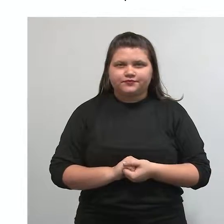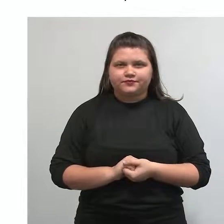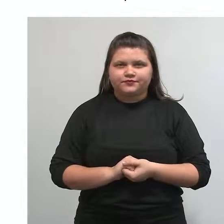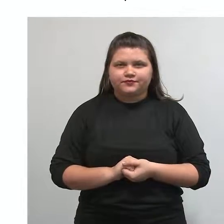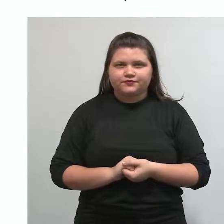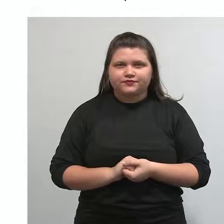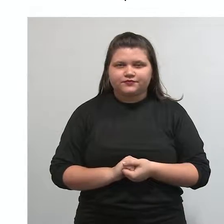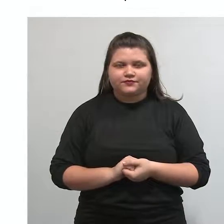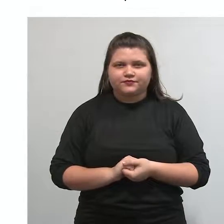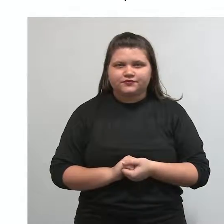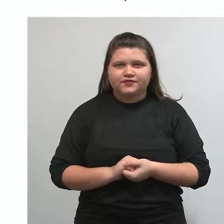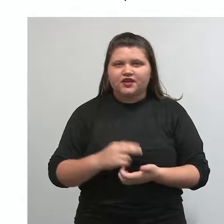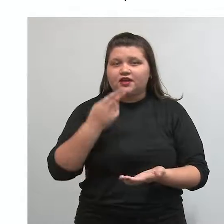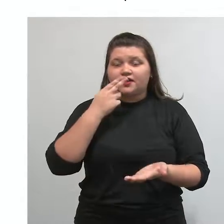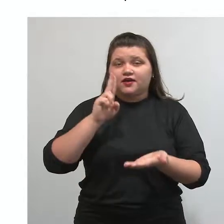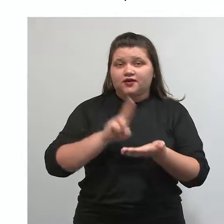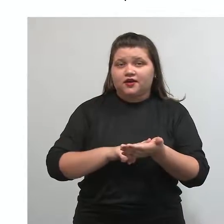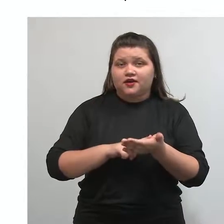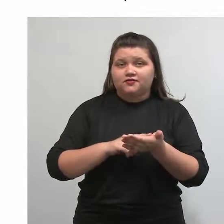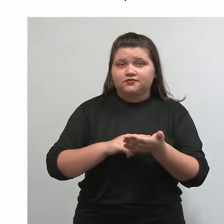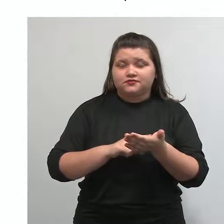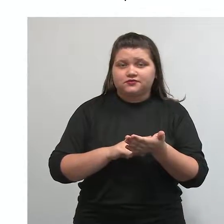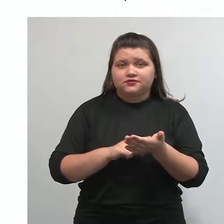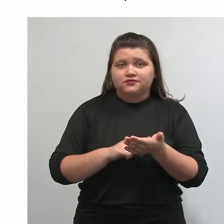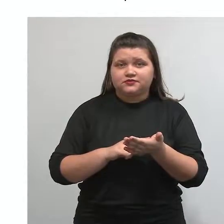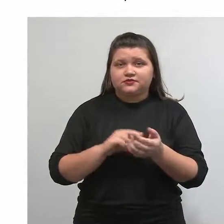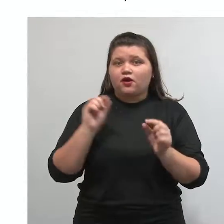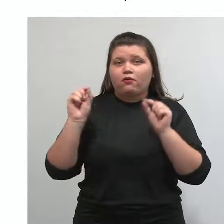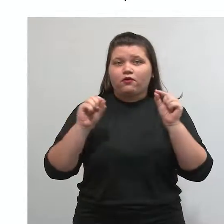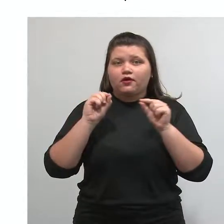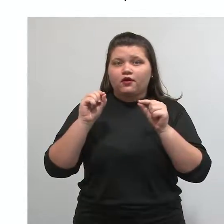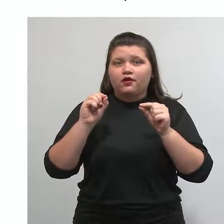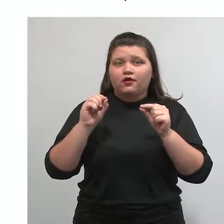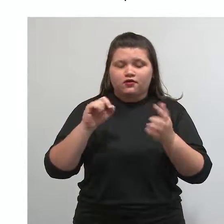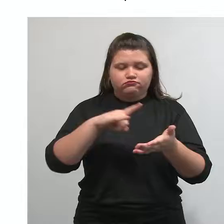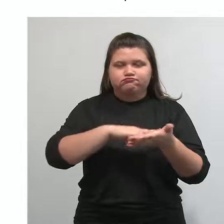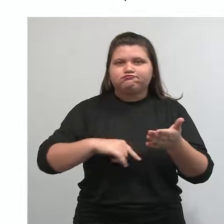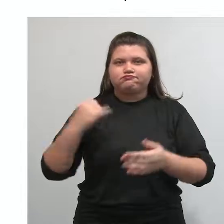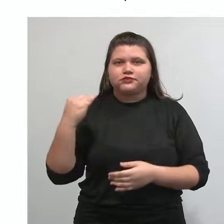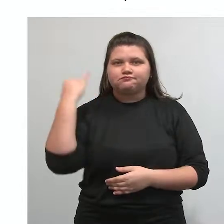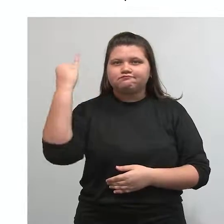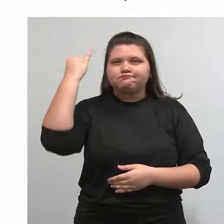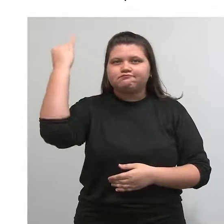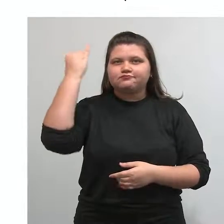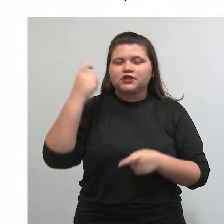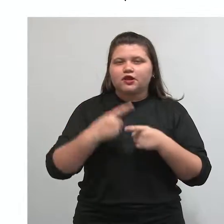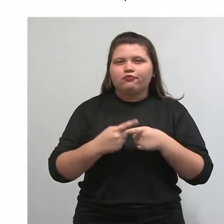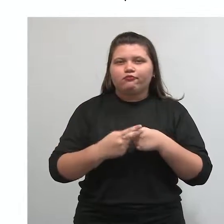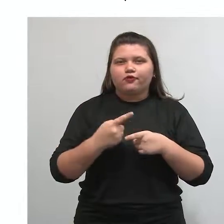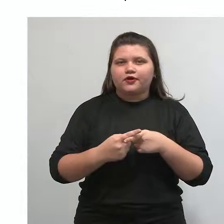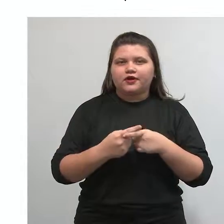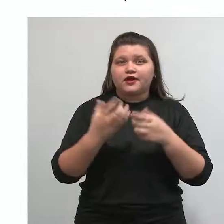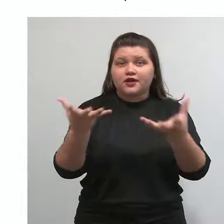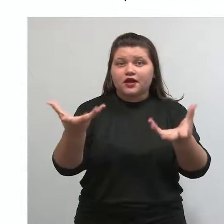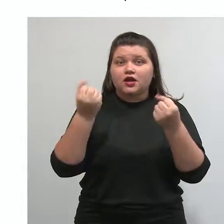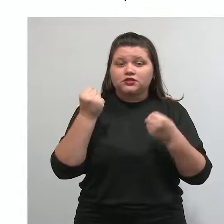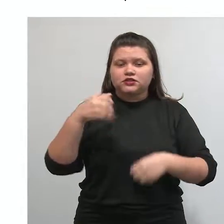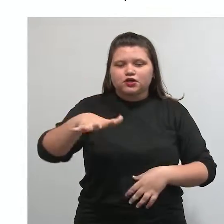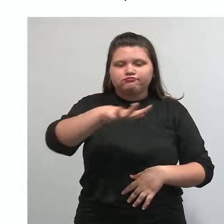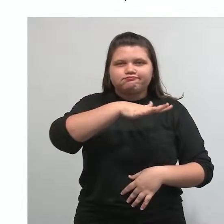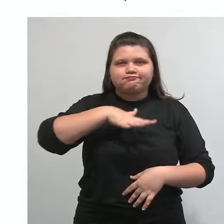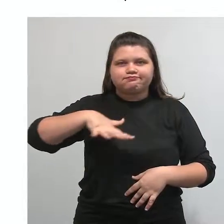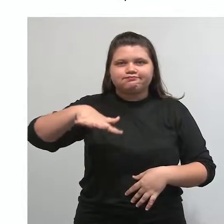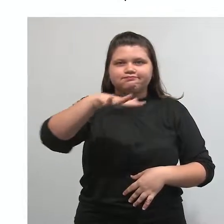essa carta de aceite como um documento muito importante. Por quê? A partir do momento em que você é aceito no